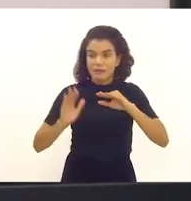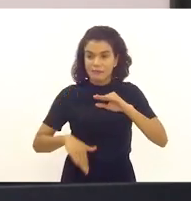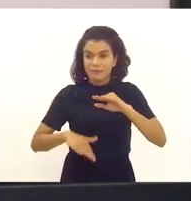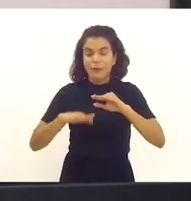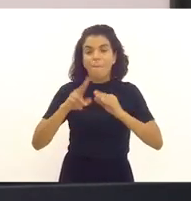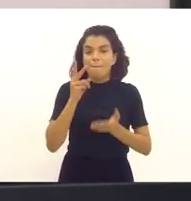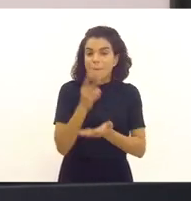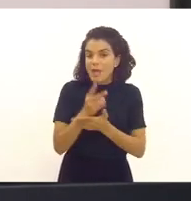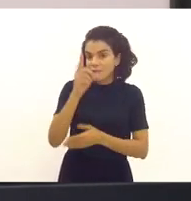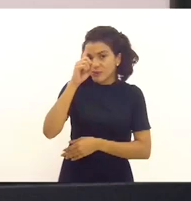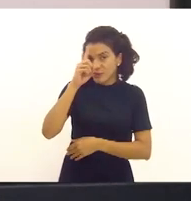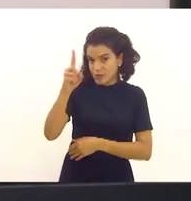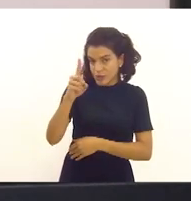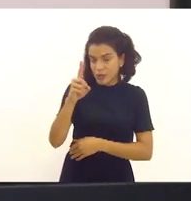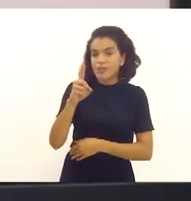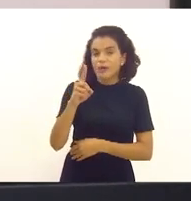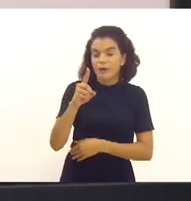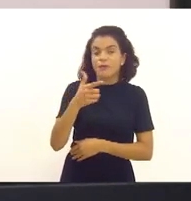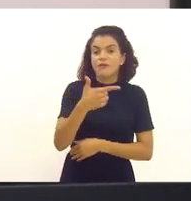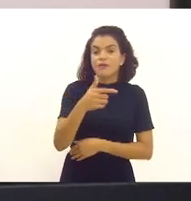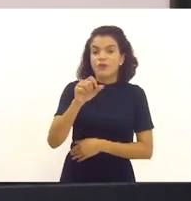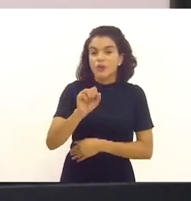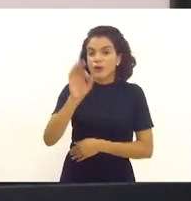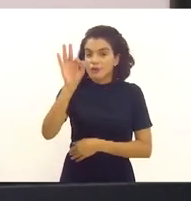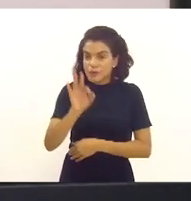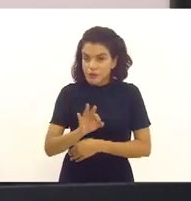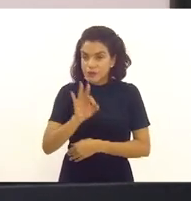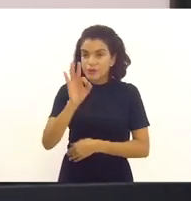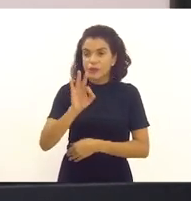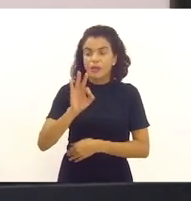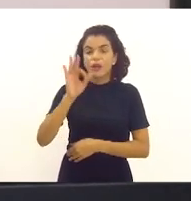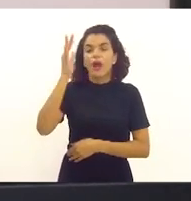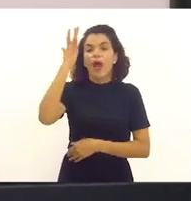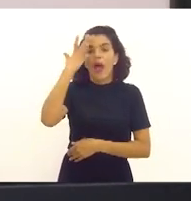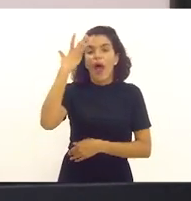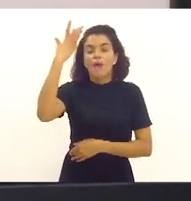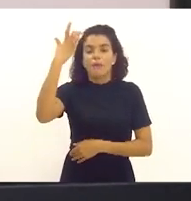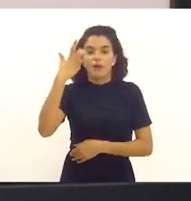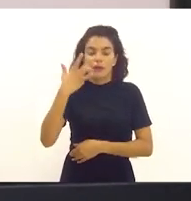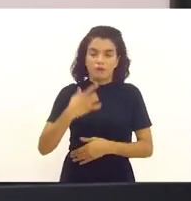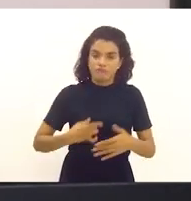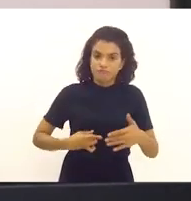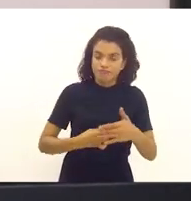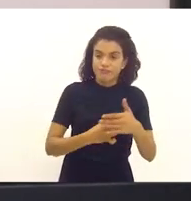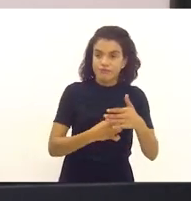no mesmo dia e cerca de 28% de posterior